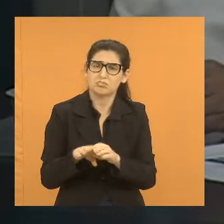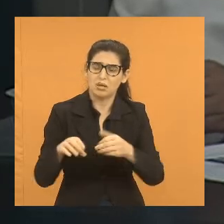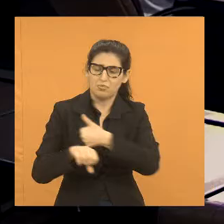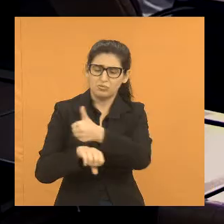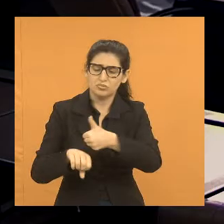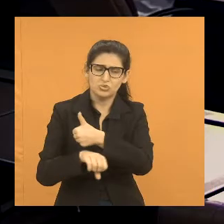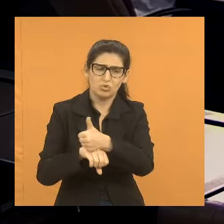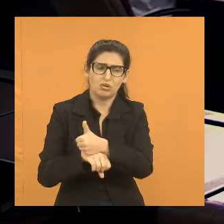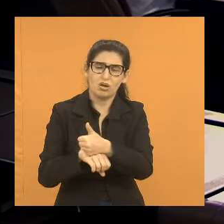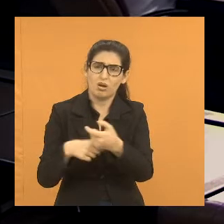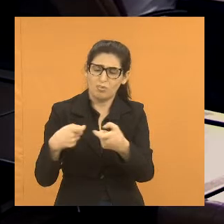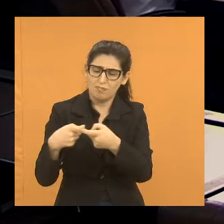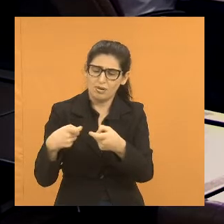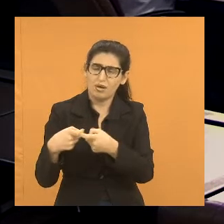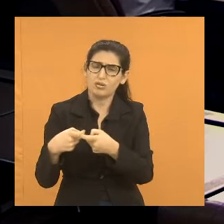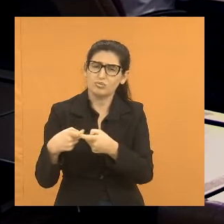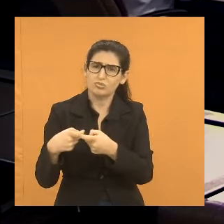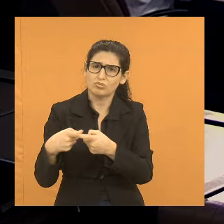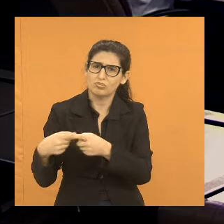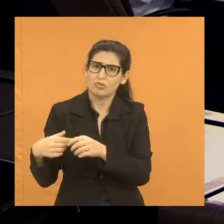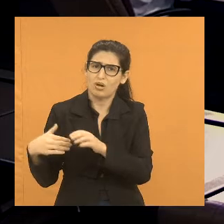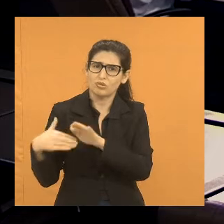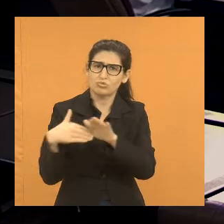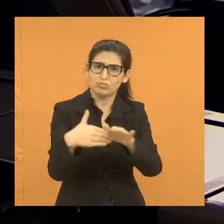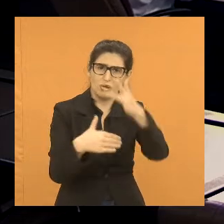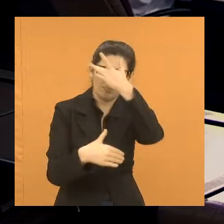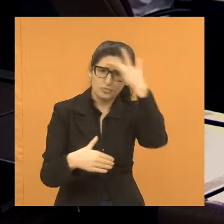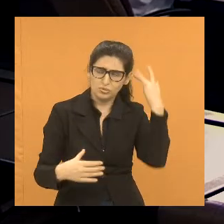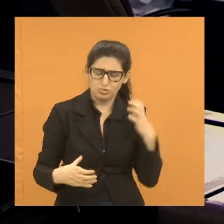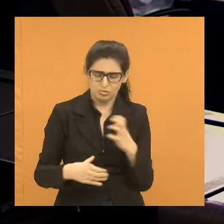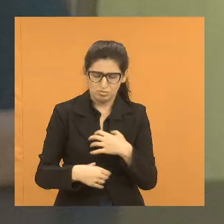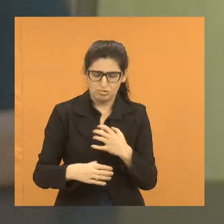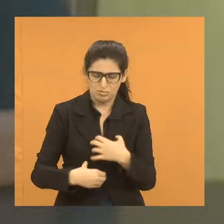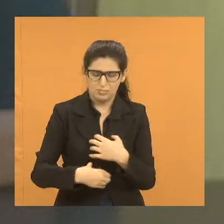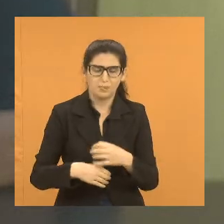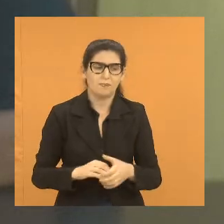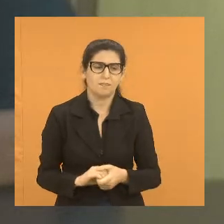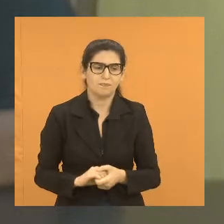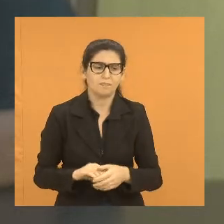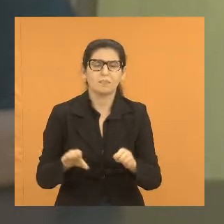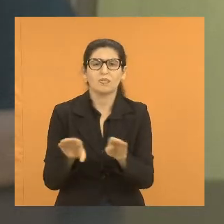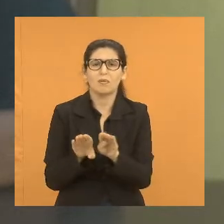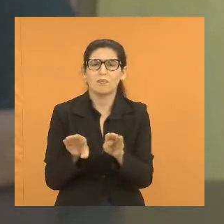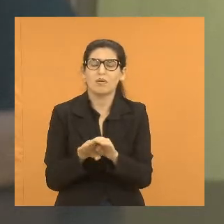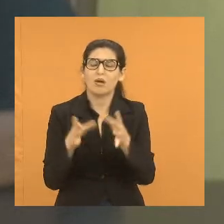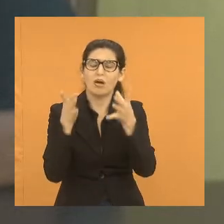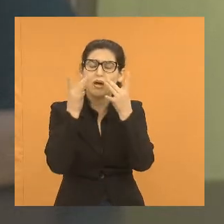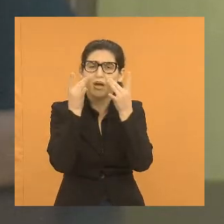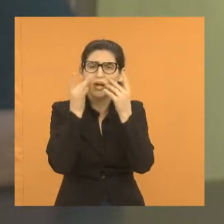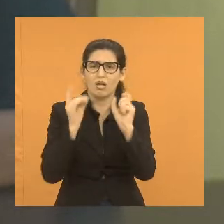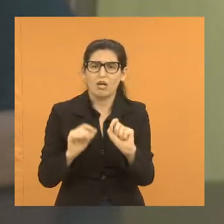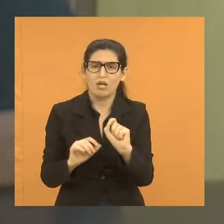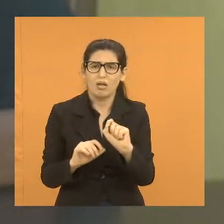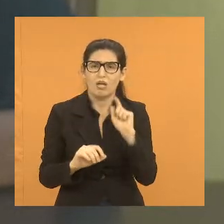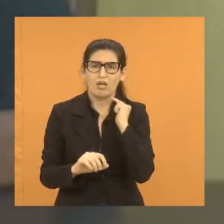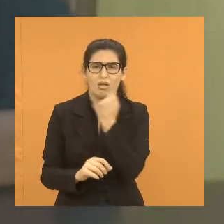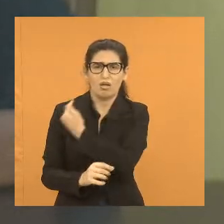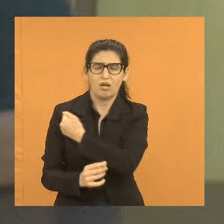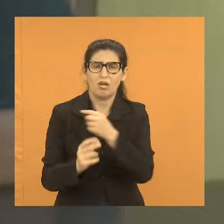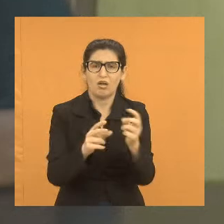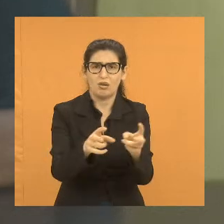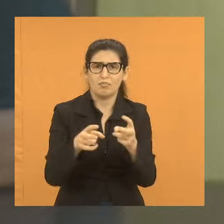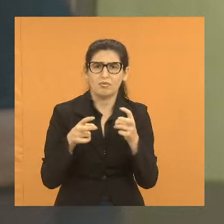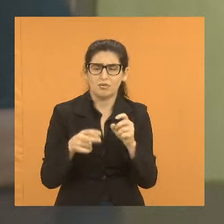Muito obrigada. Agora eu queria também entrar um pouco na apresentação, que chama bastante atenção também. A gente vê